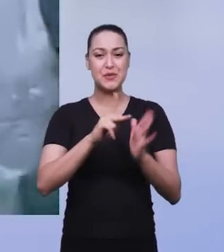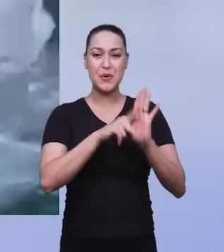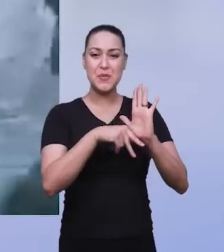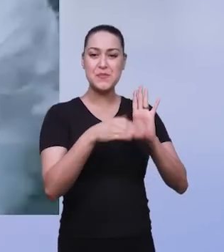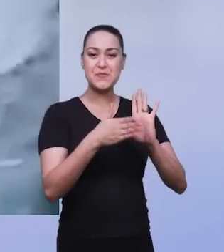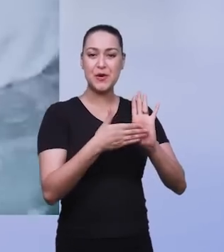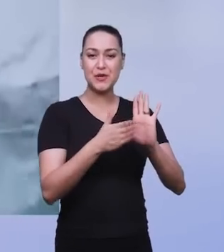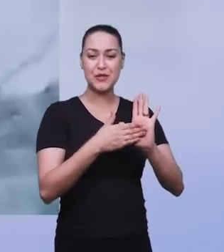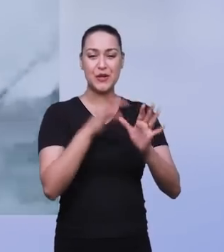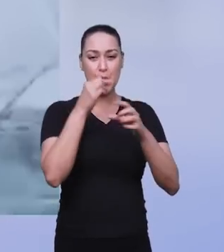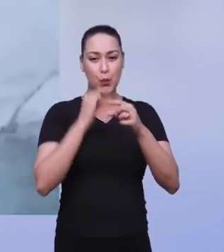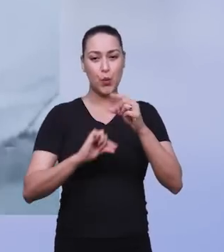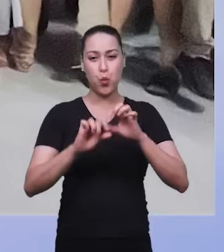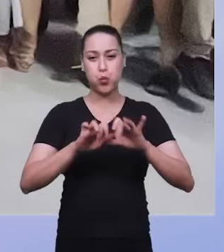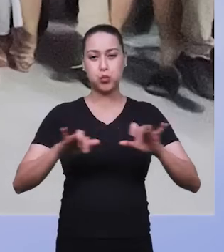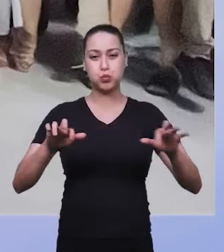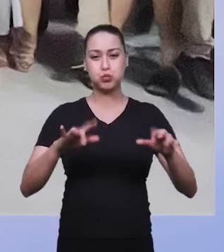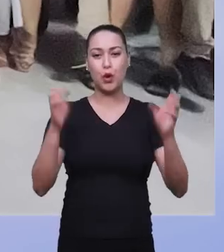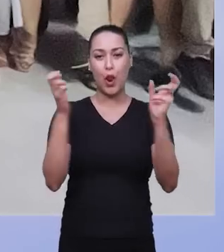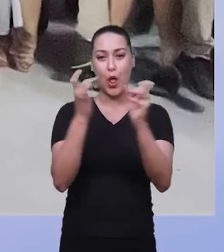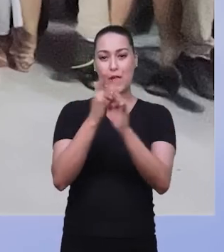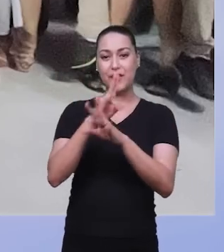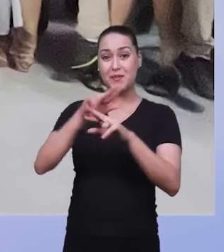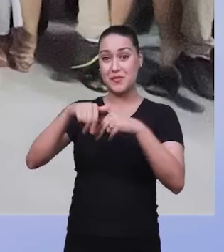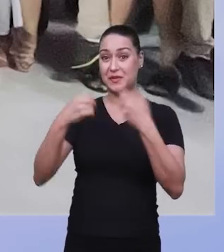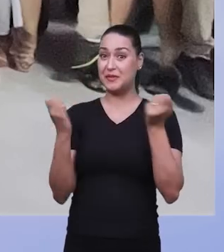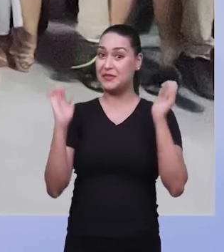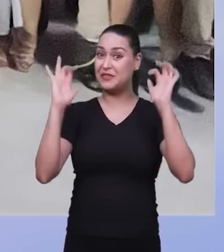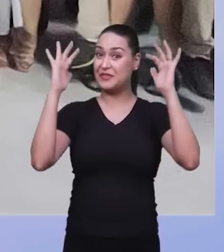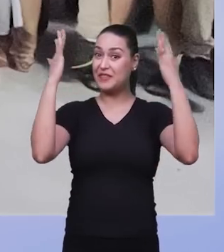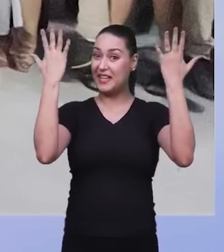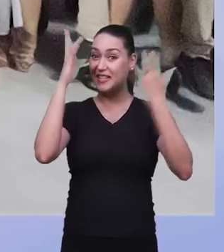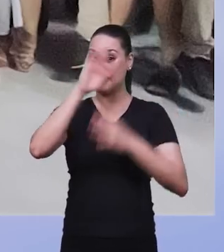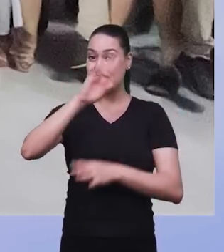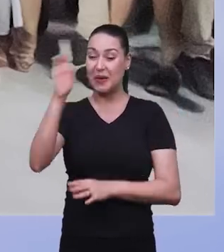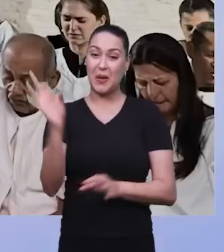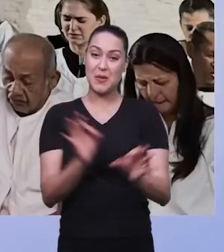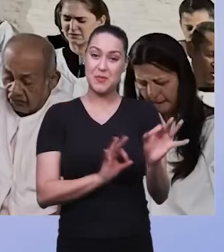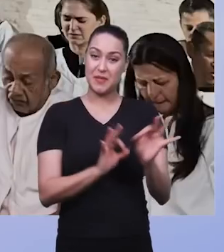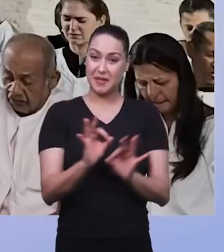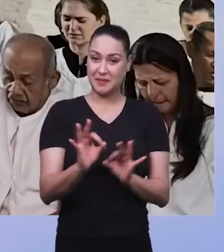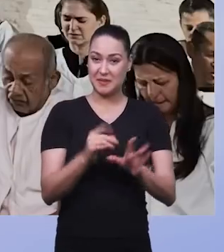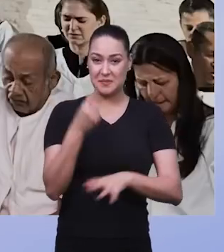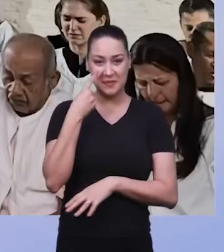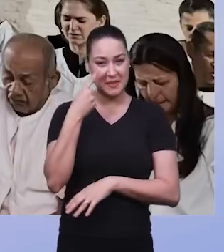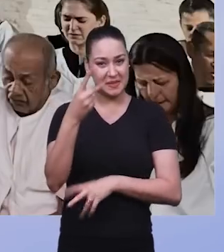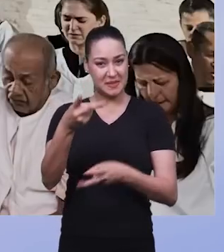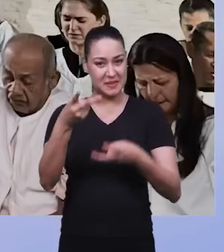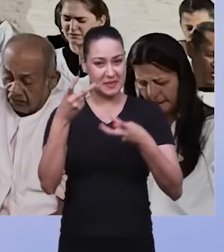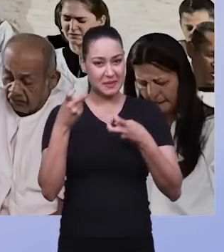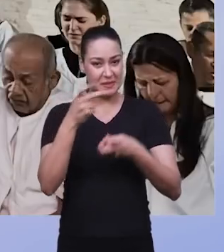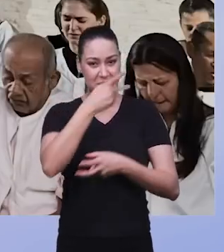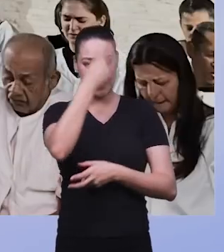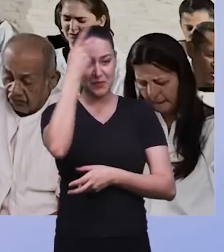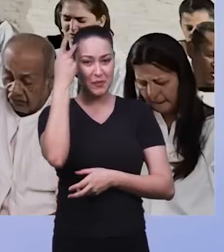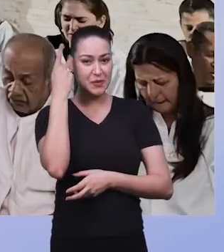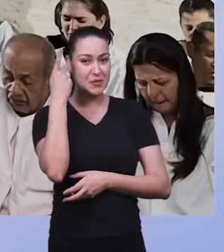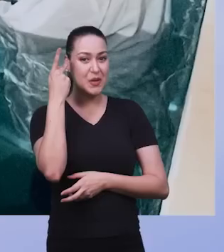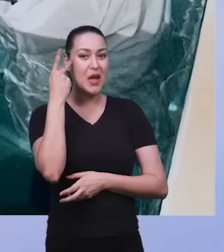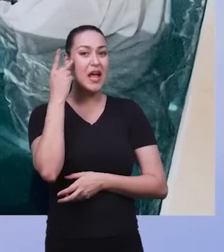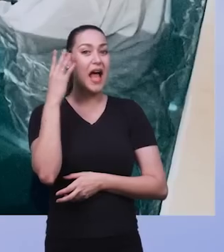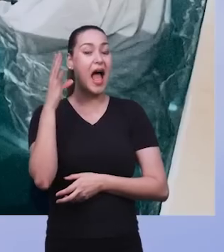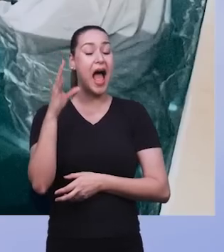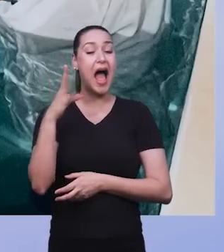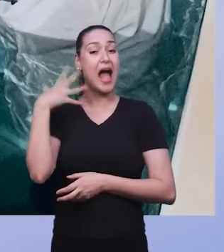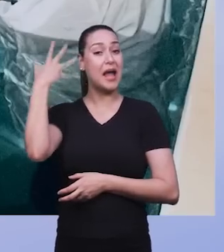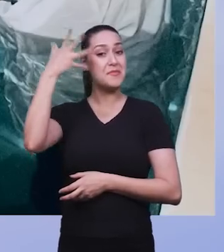grande bênção e nós só temos que glorificar pela festa que o Senhor nos proporcionou, vendo que as pessoas estão ouvindo a palavra do Senhor, está entendendo